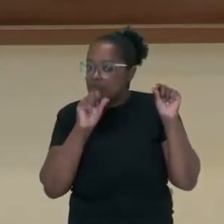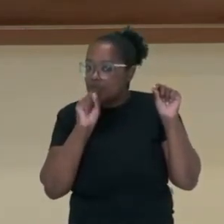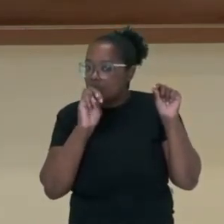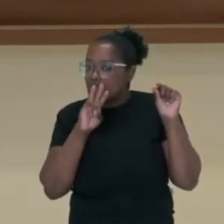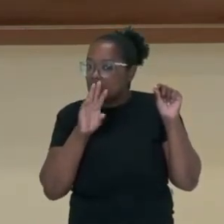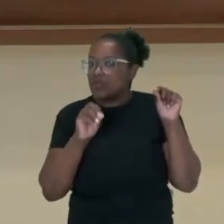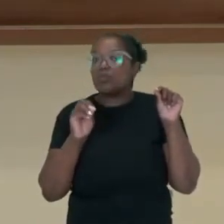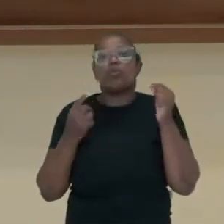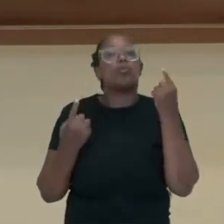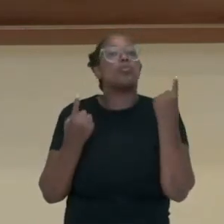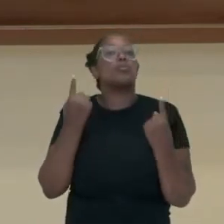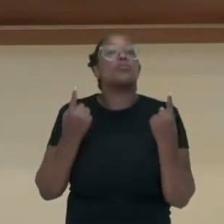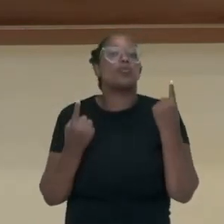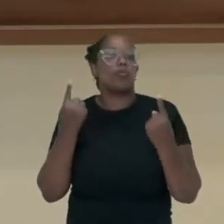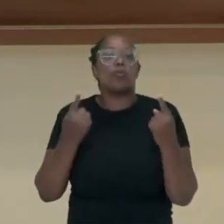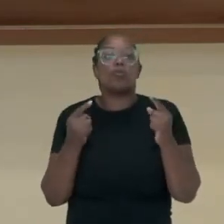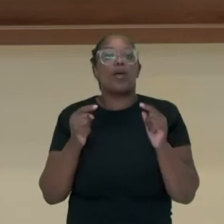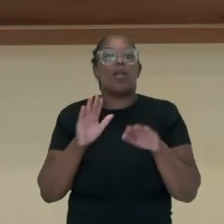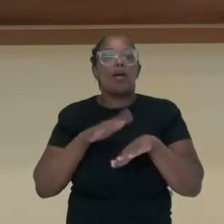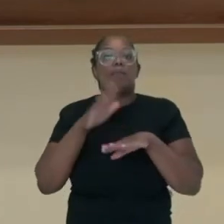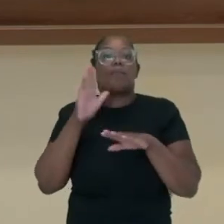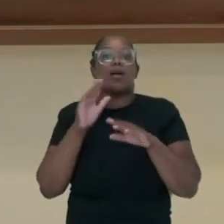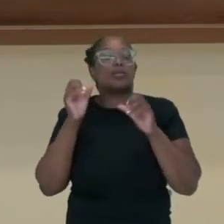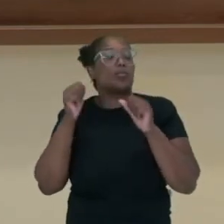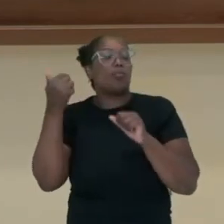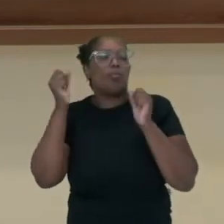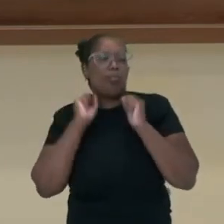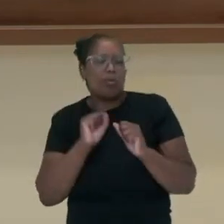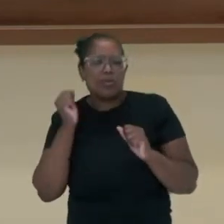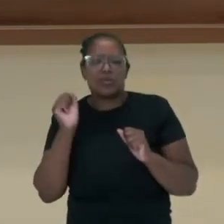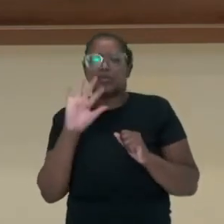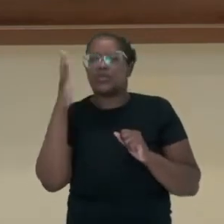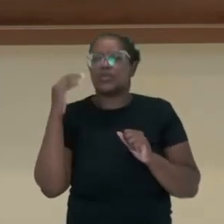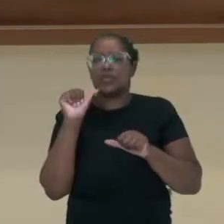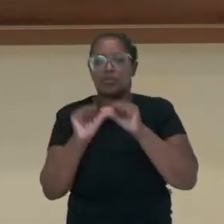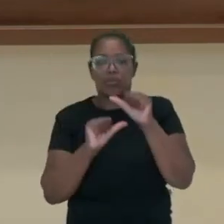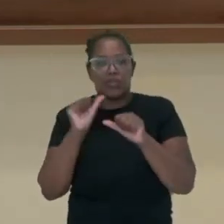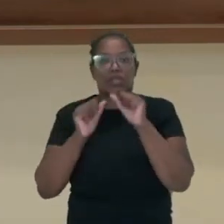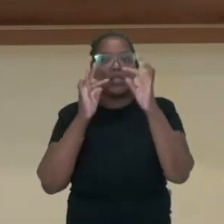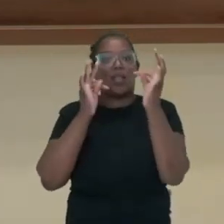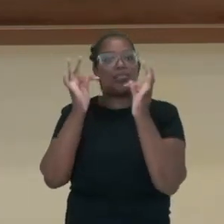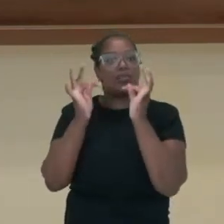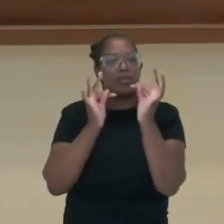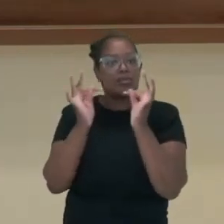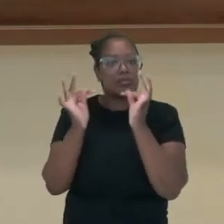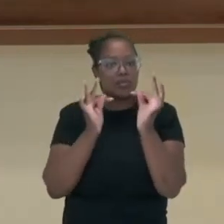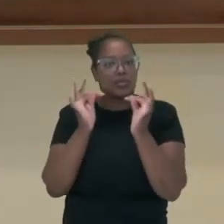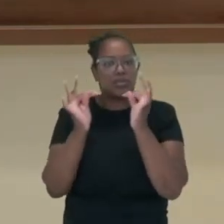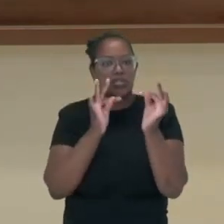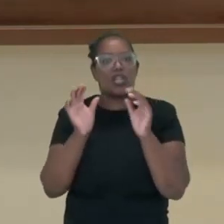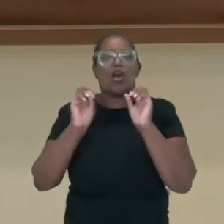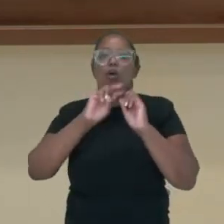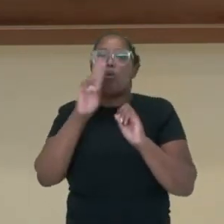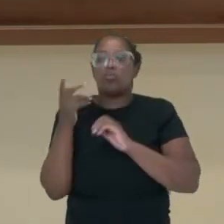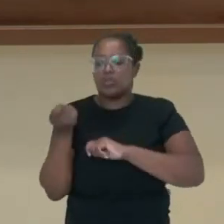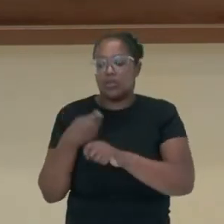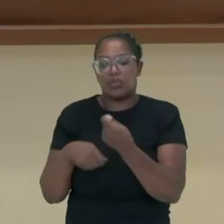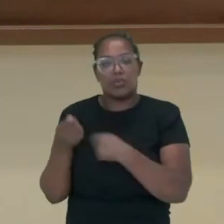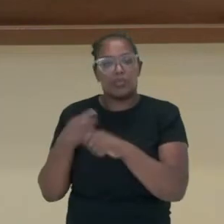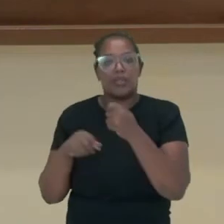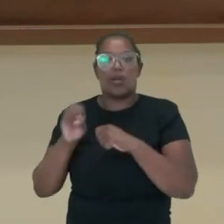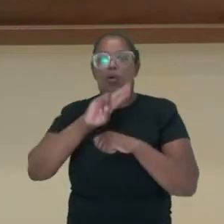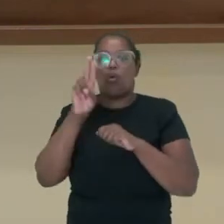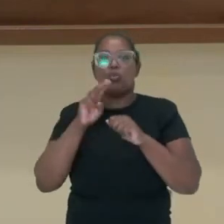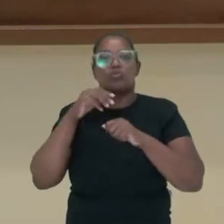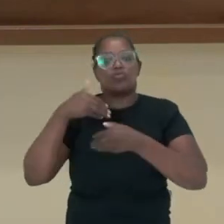socialista poderiam representar mudanças, ou na tecnologia, ou na economia, ou no